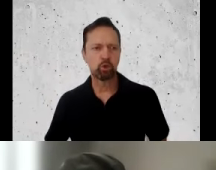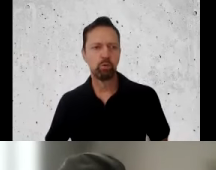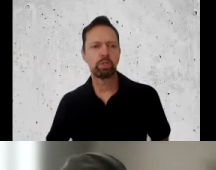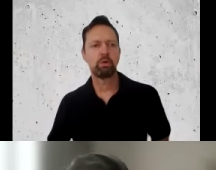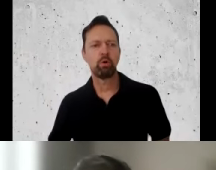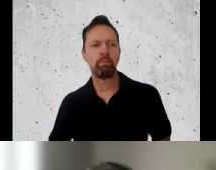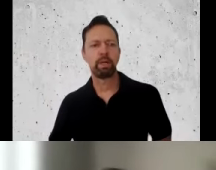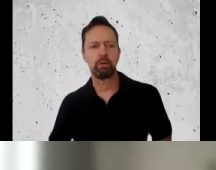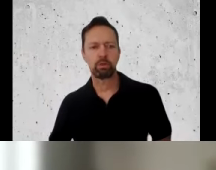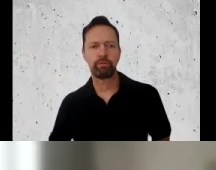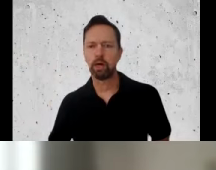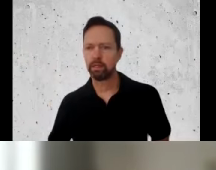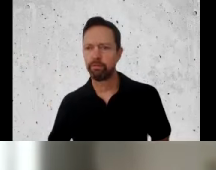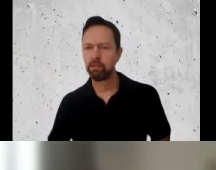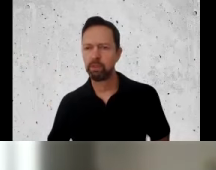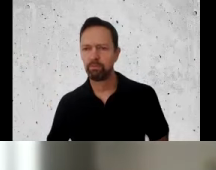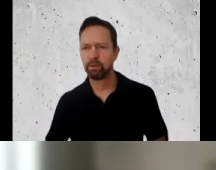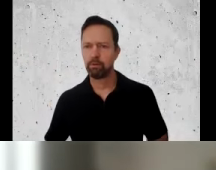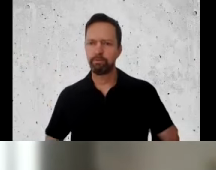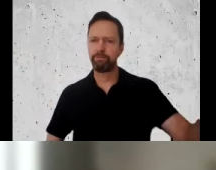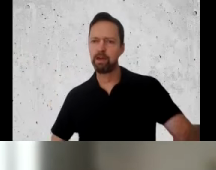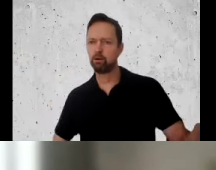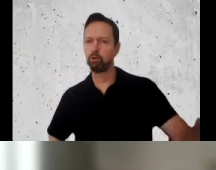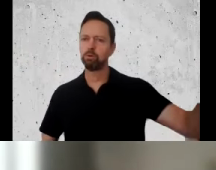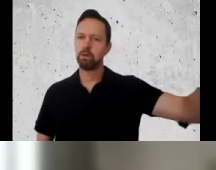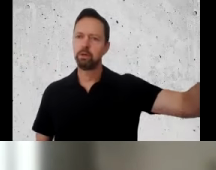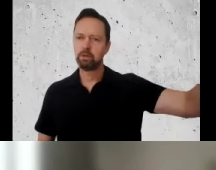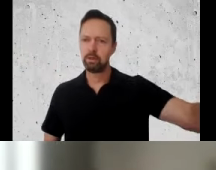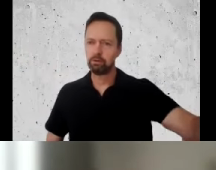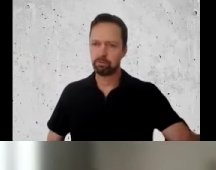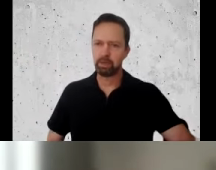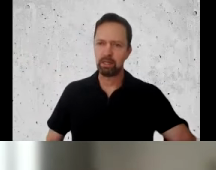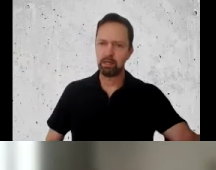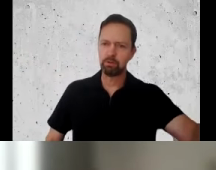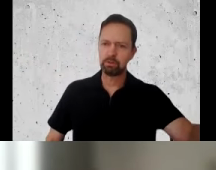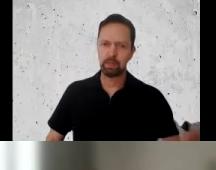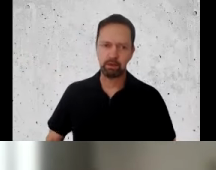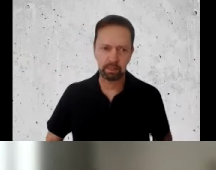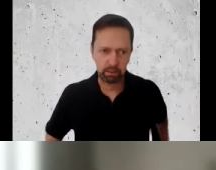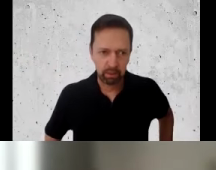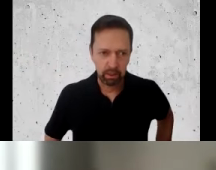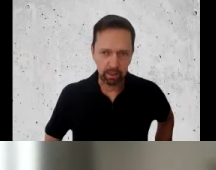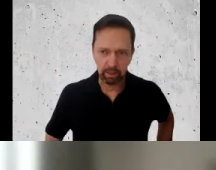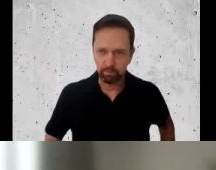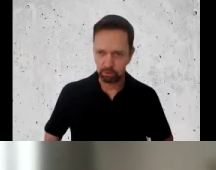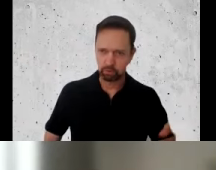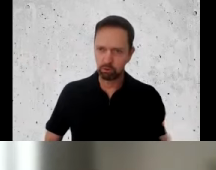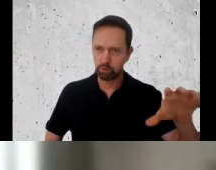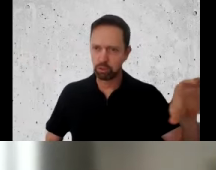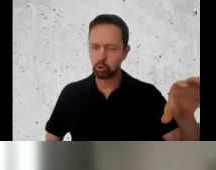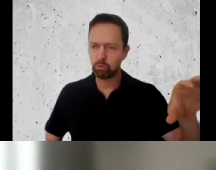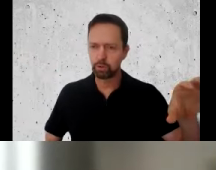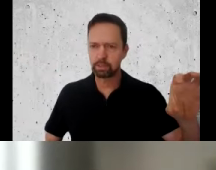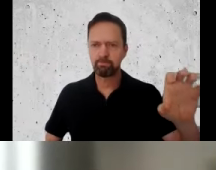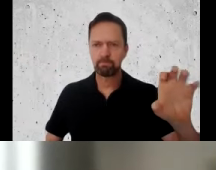Os insumos são comprados fora da firma. Então, o ferro, né, os pneus, sei lá,